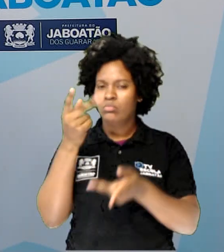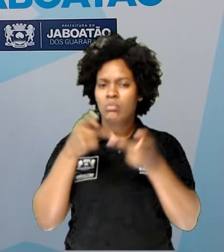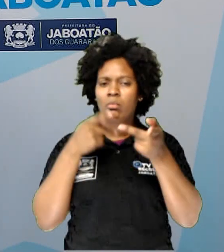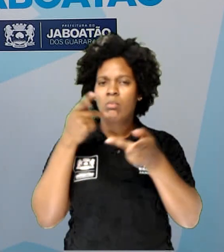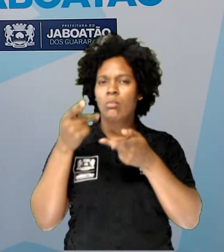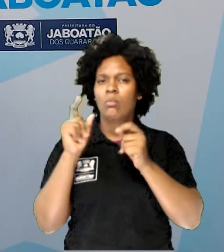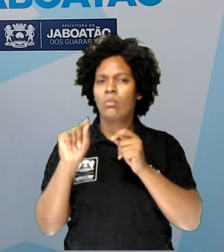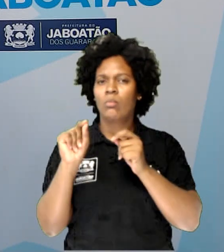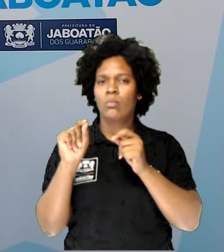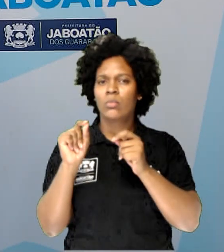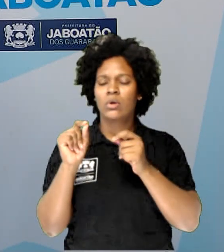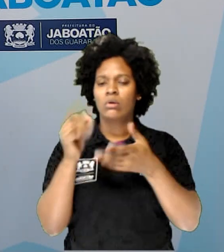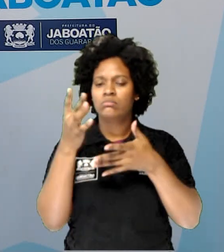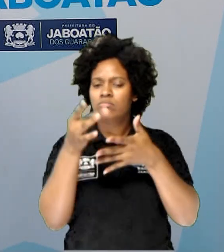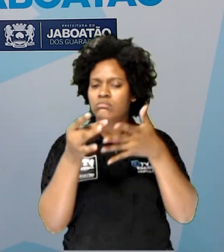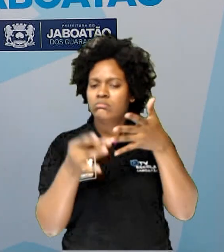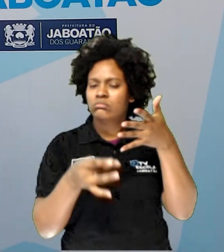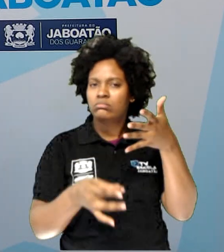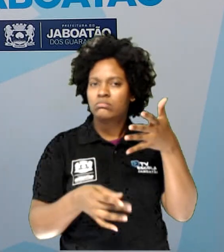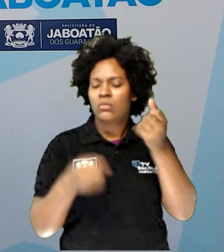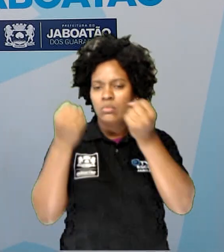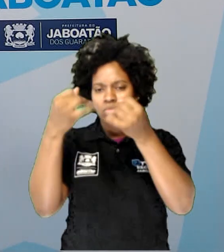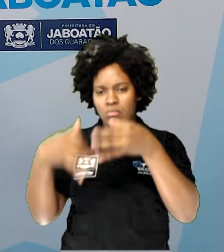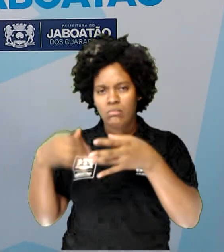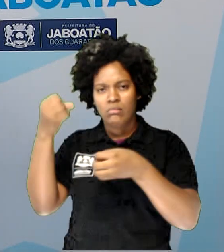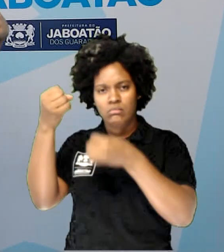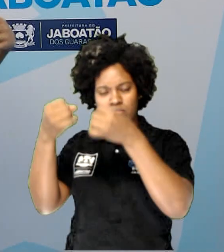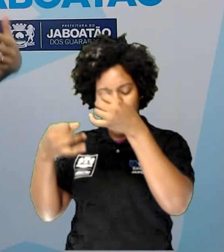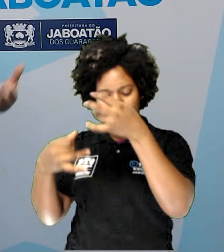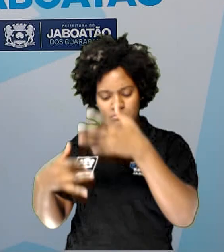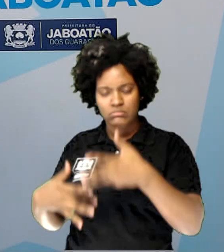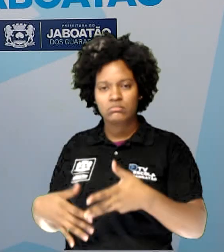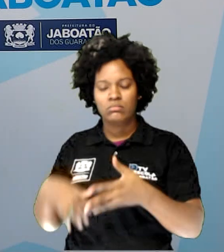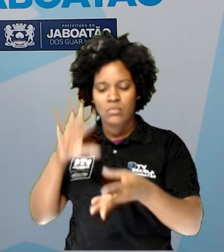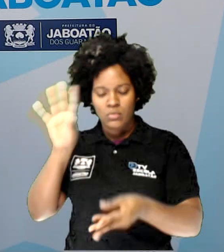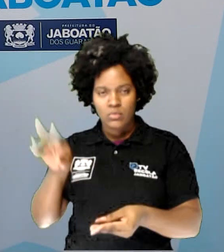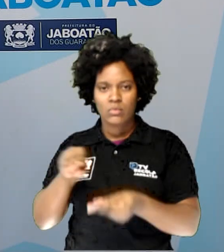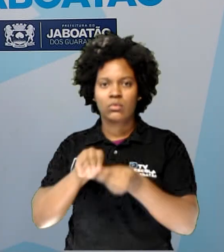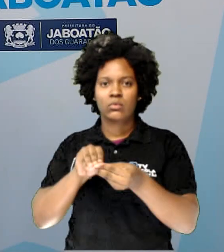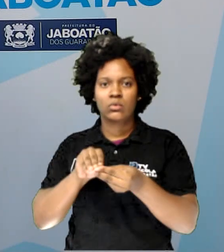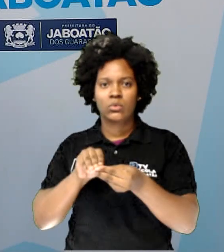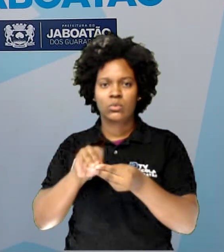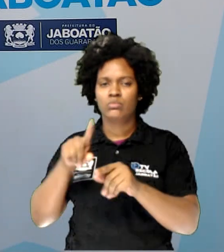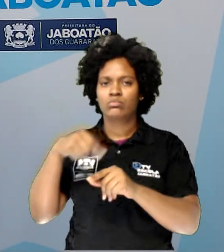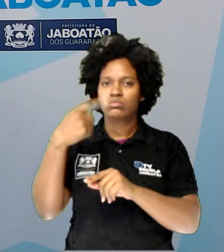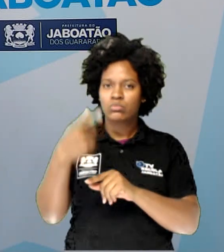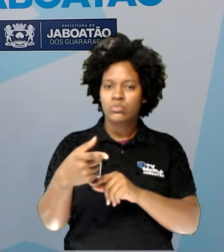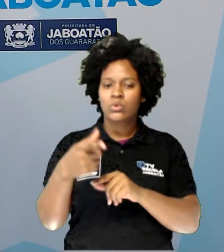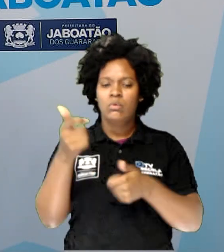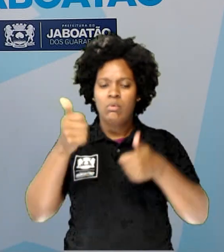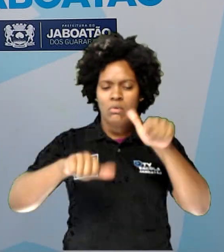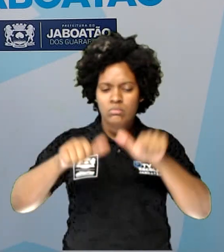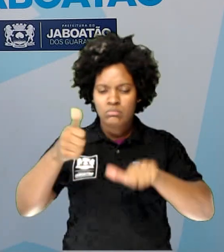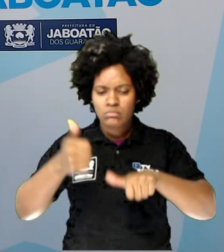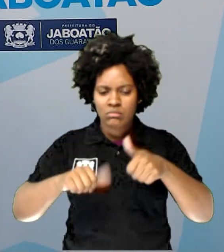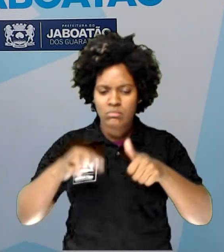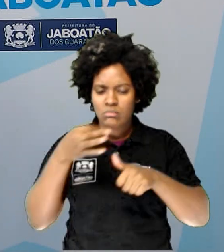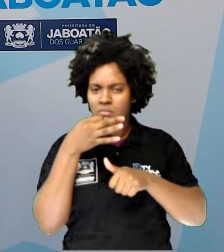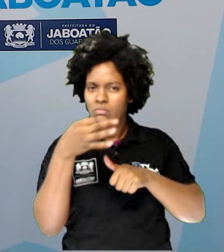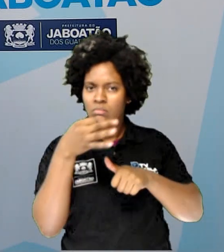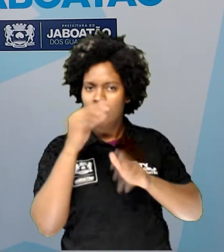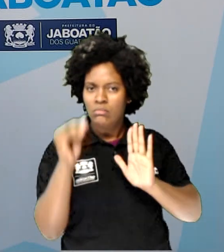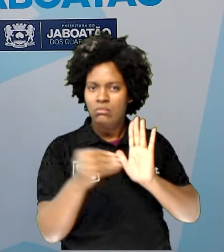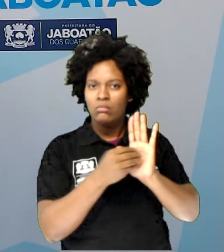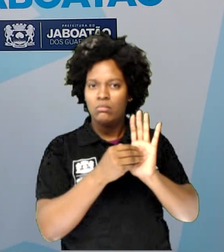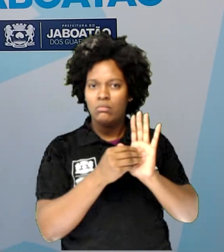pouquinho sobre a obra, como é típico da resenha, né? Primeiro, ele faz um resumo da obra, Em seguida ele faz uma análise, coloca o comentário dele e